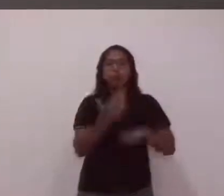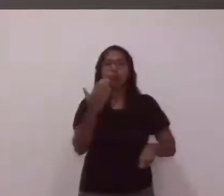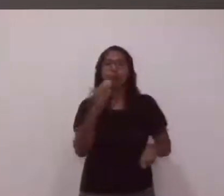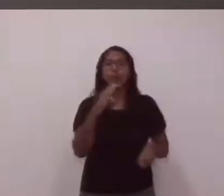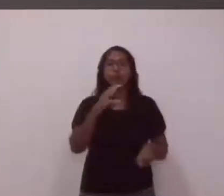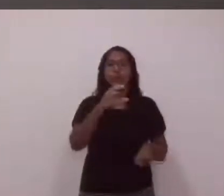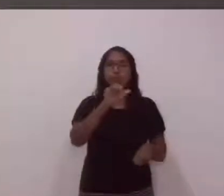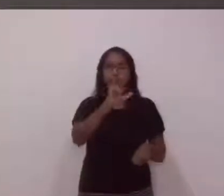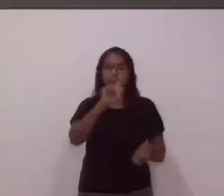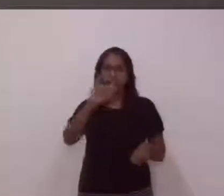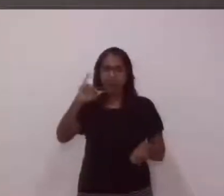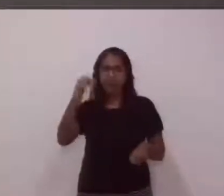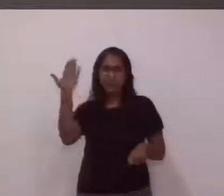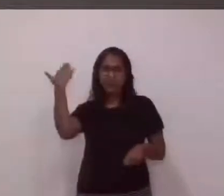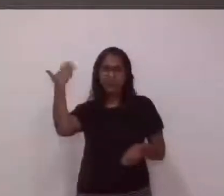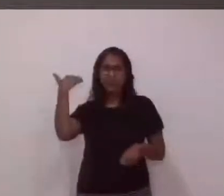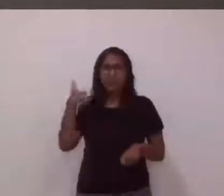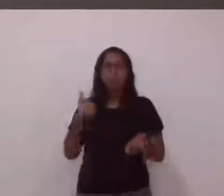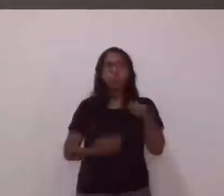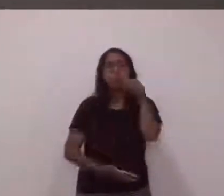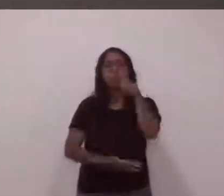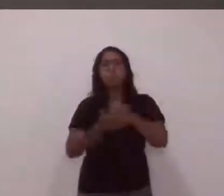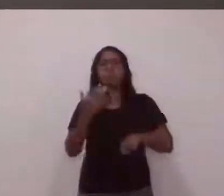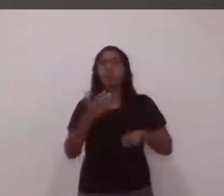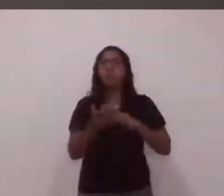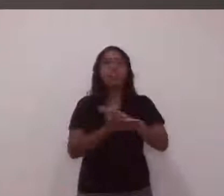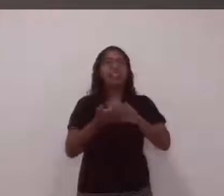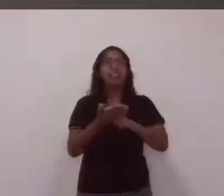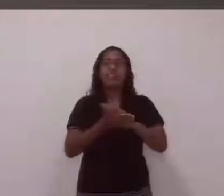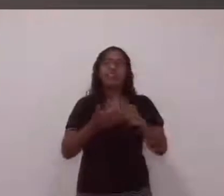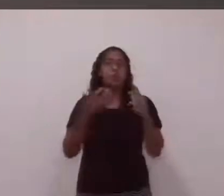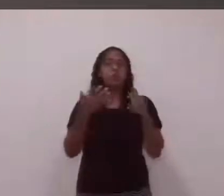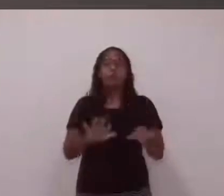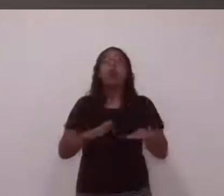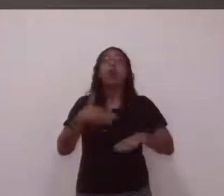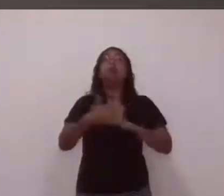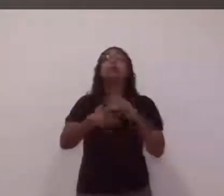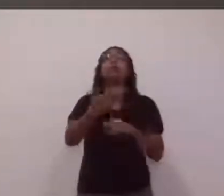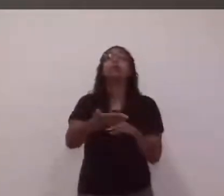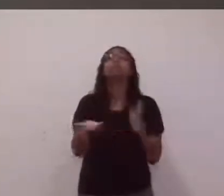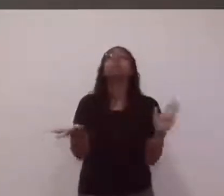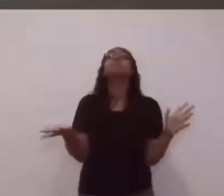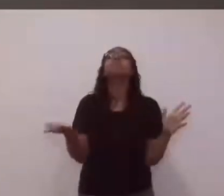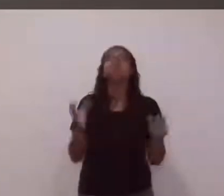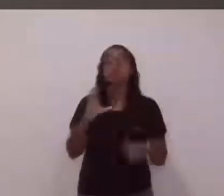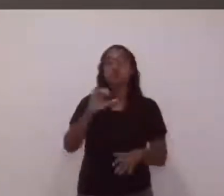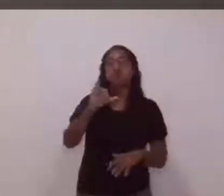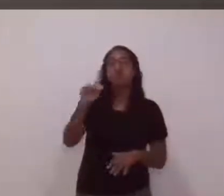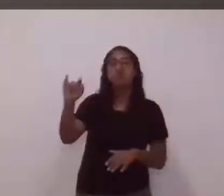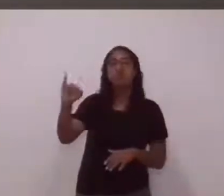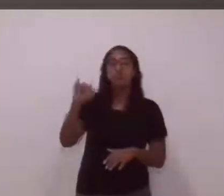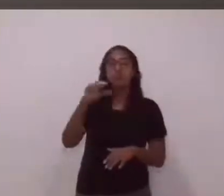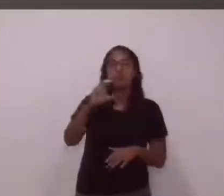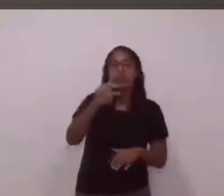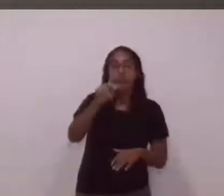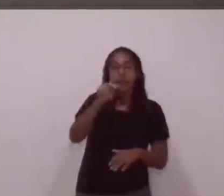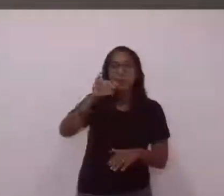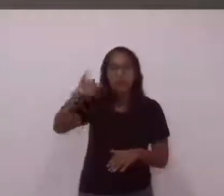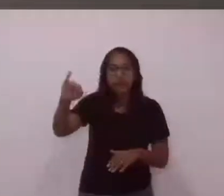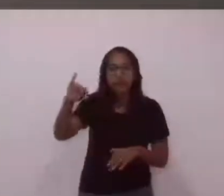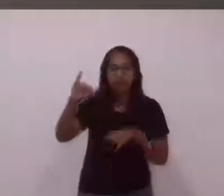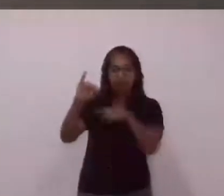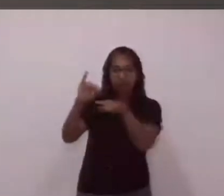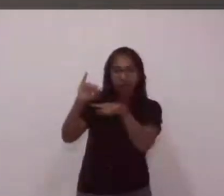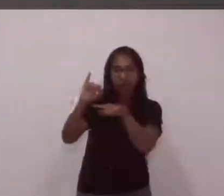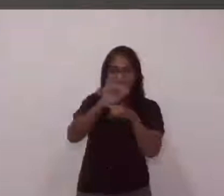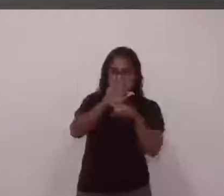de ouro e sabe o que deu a CPI do pão de ouro nada por que que não deu nada por falta de vereador para tocar